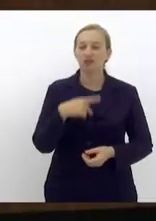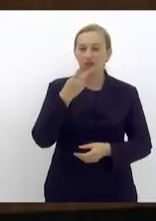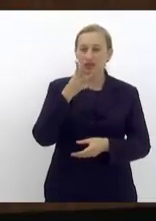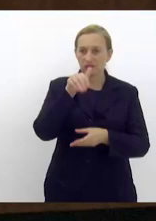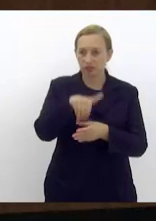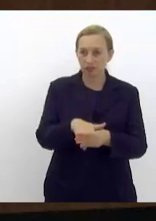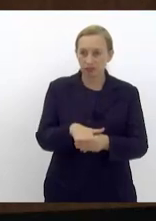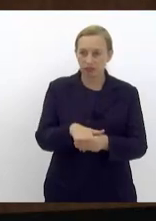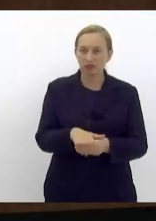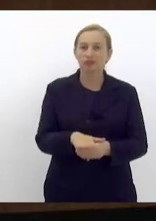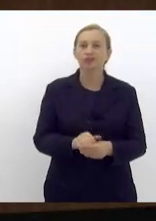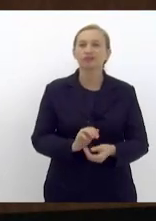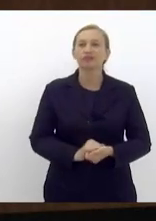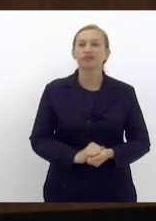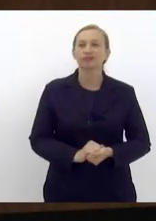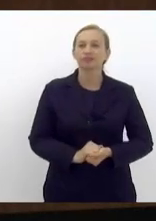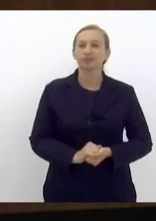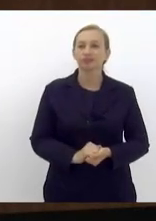voto.